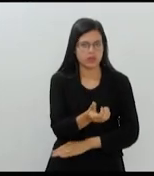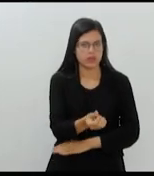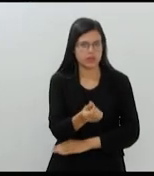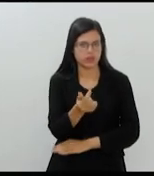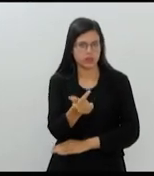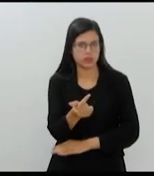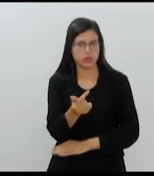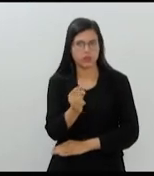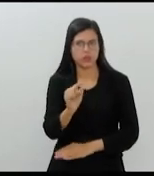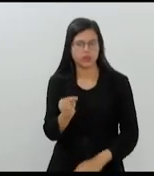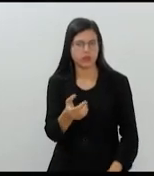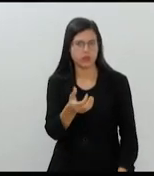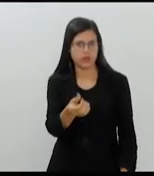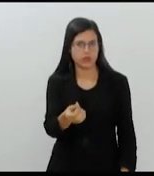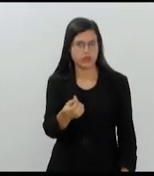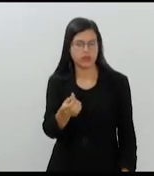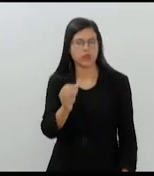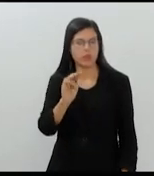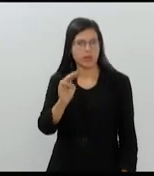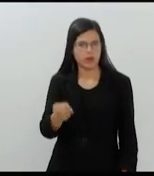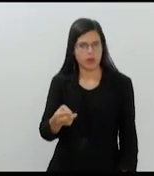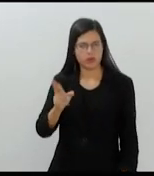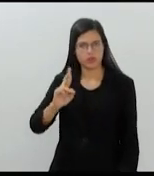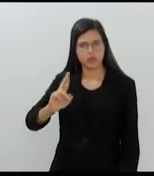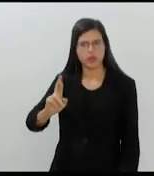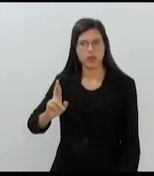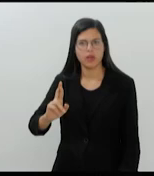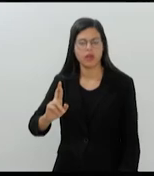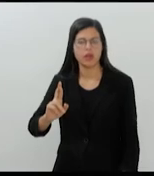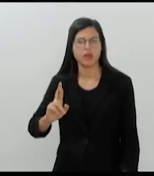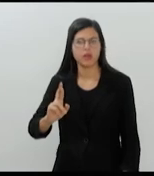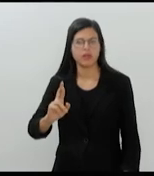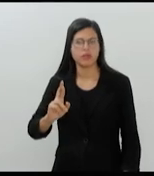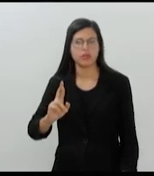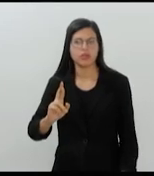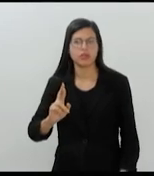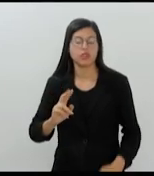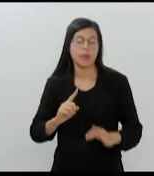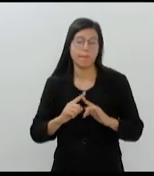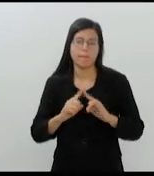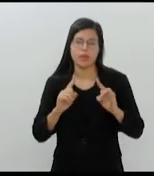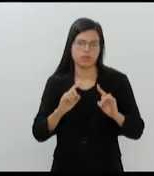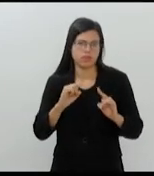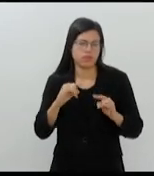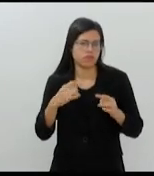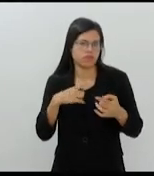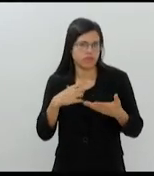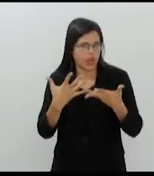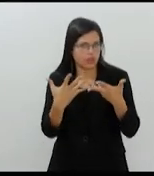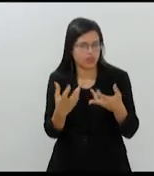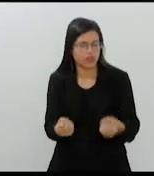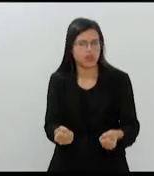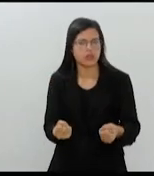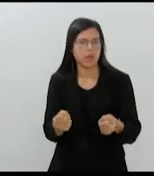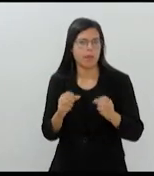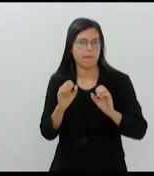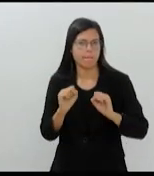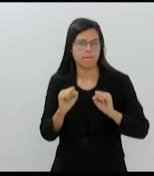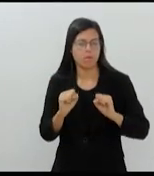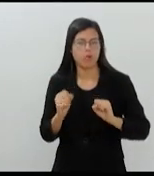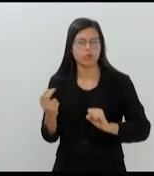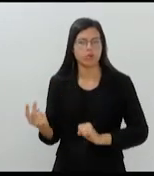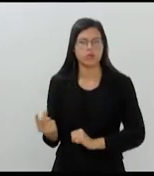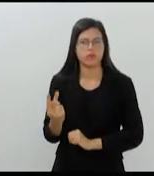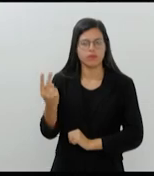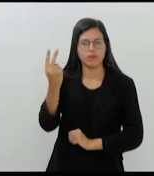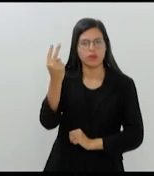762,6 milhões de reais, mas, dependendo do nível de adesão, ele pode ter valores